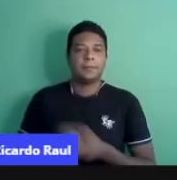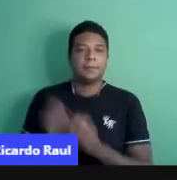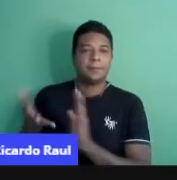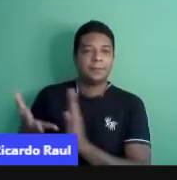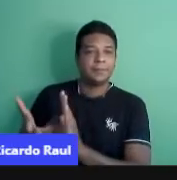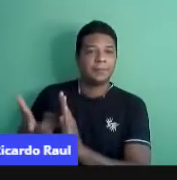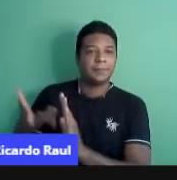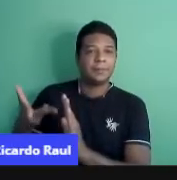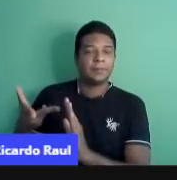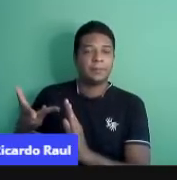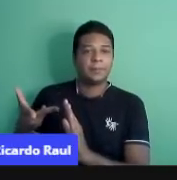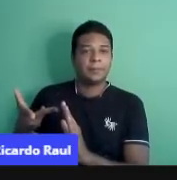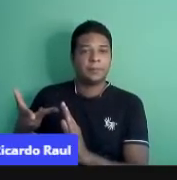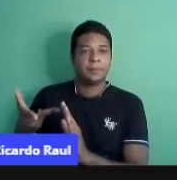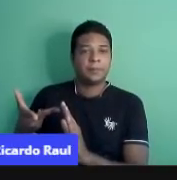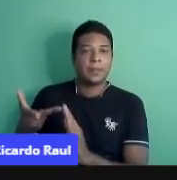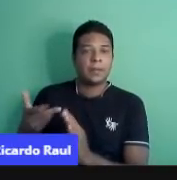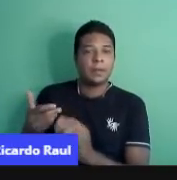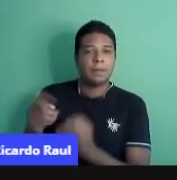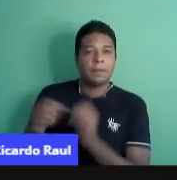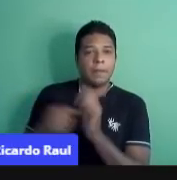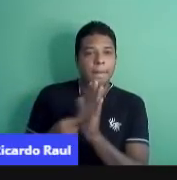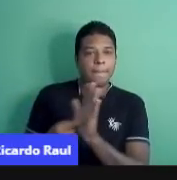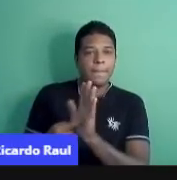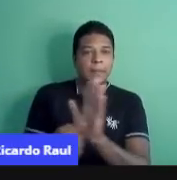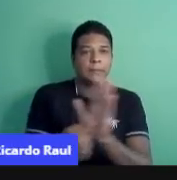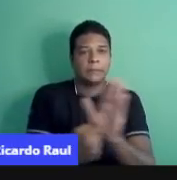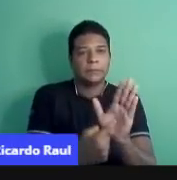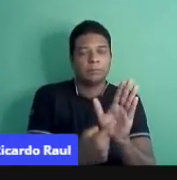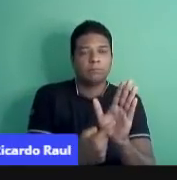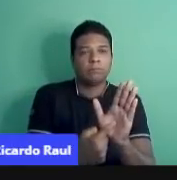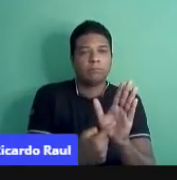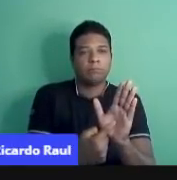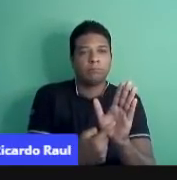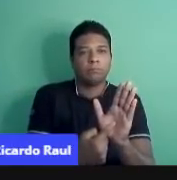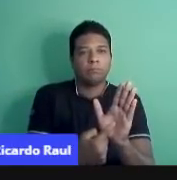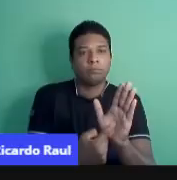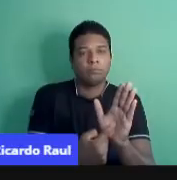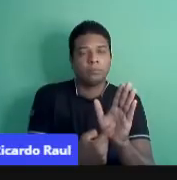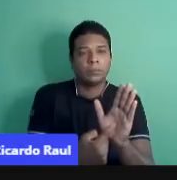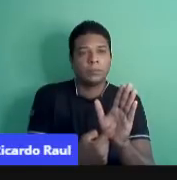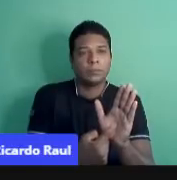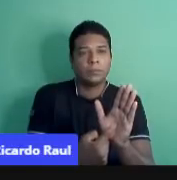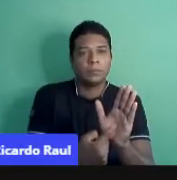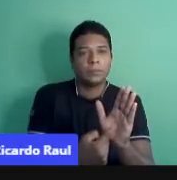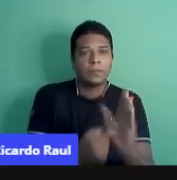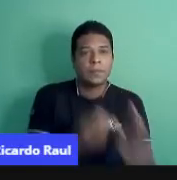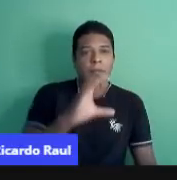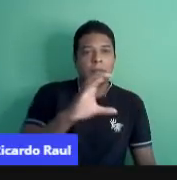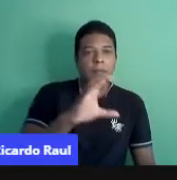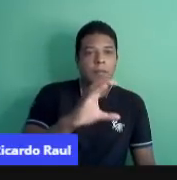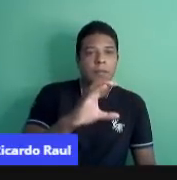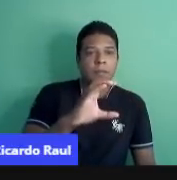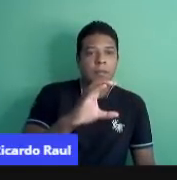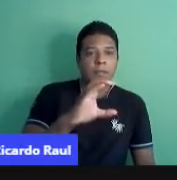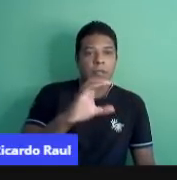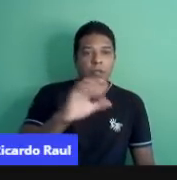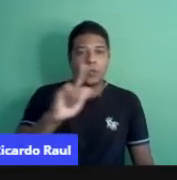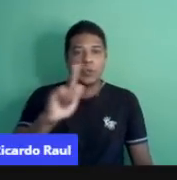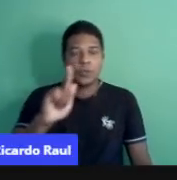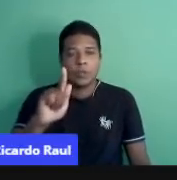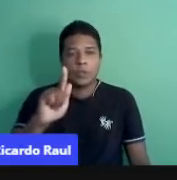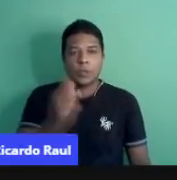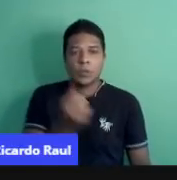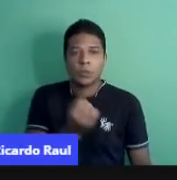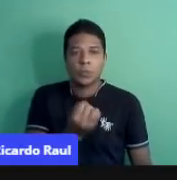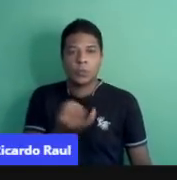habilidades, elas vão aparecer com o CG nesse alfanumérico,